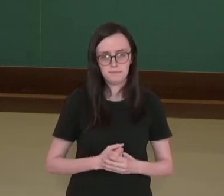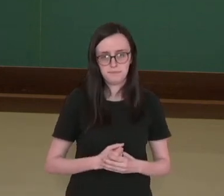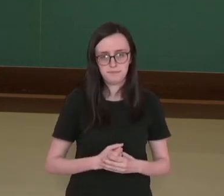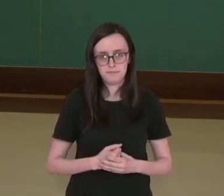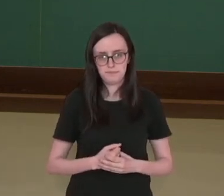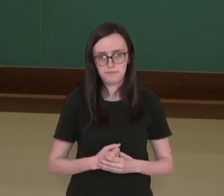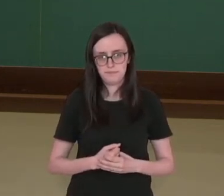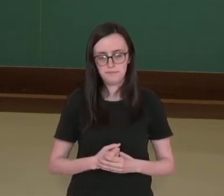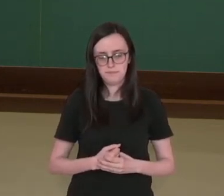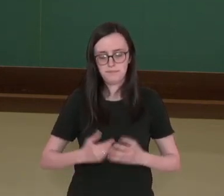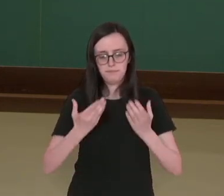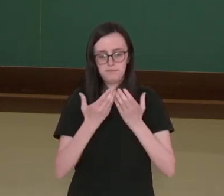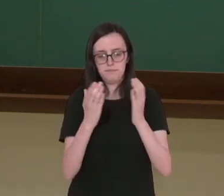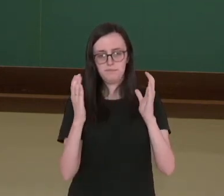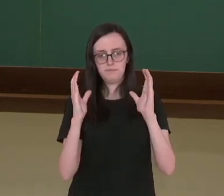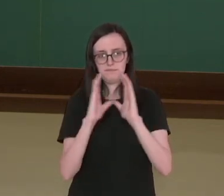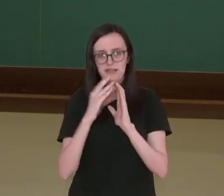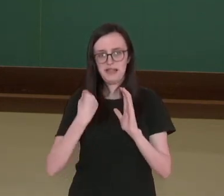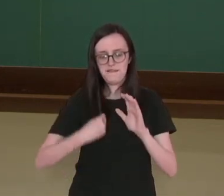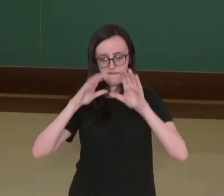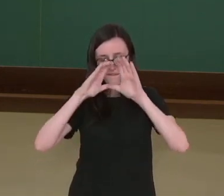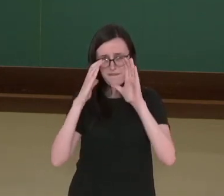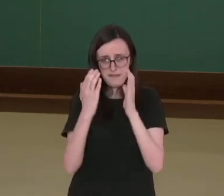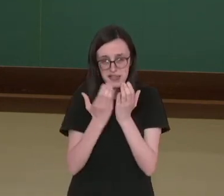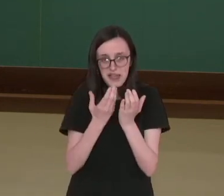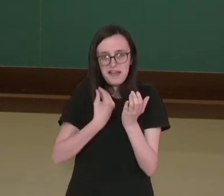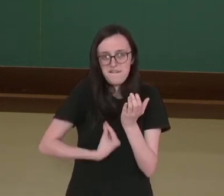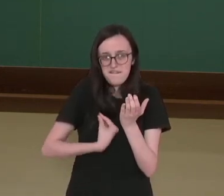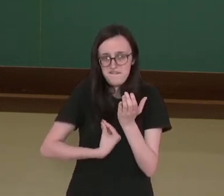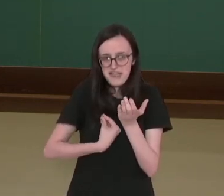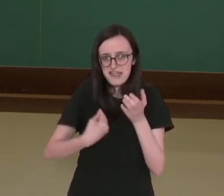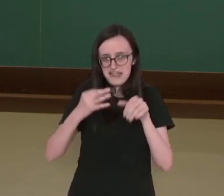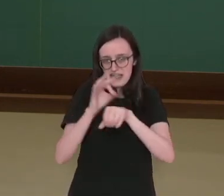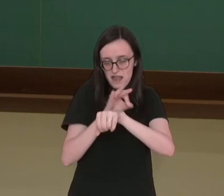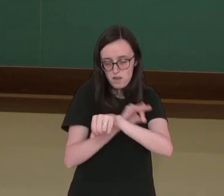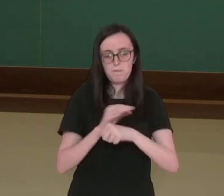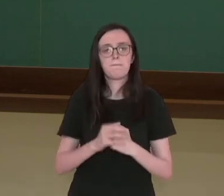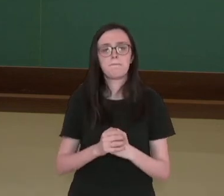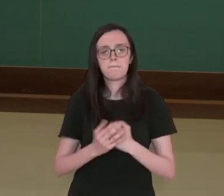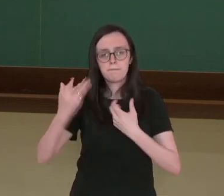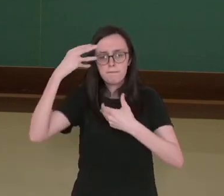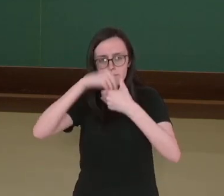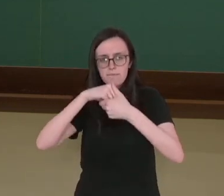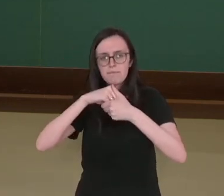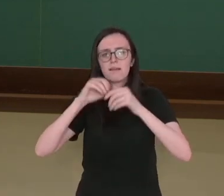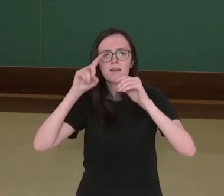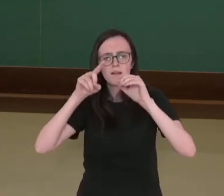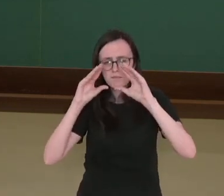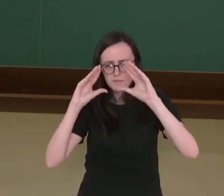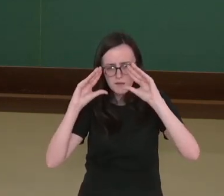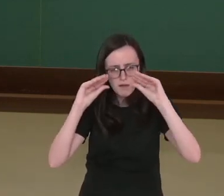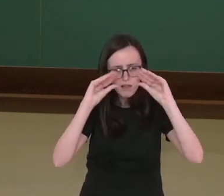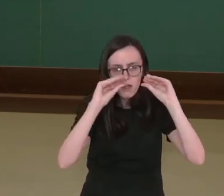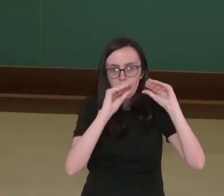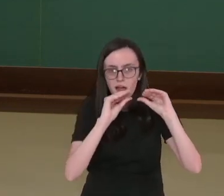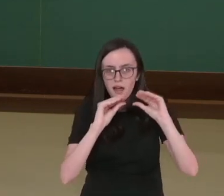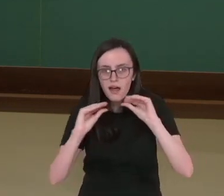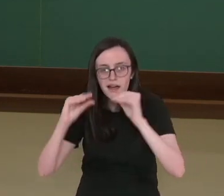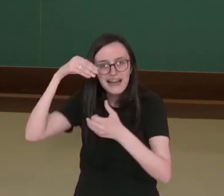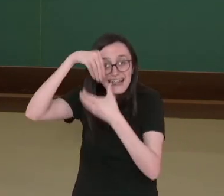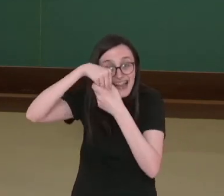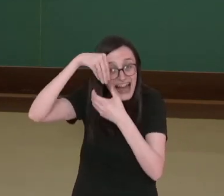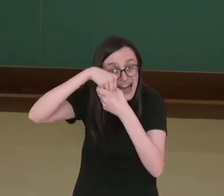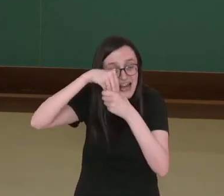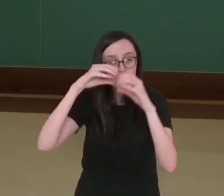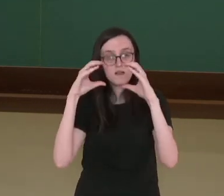A membrana plasmática, que é o que fica em volta da célula. O citoplasma, que é um gel que fica